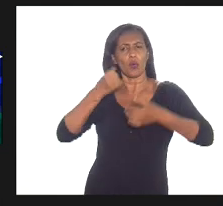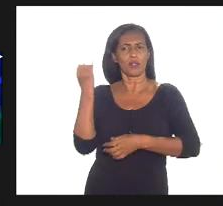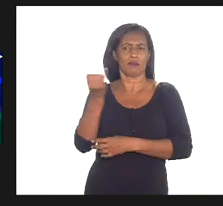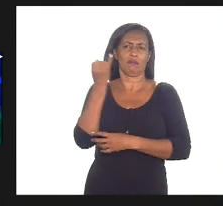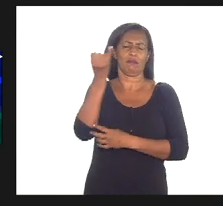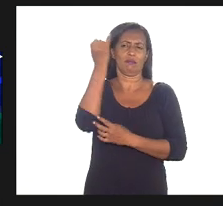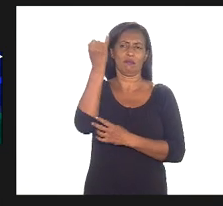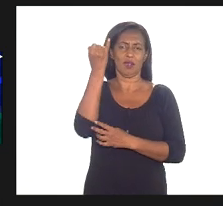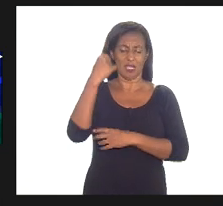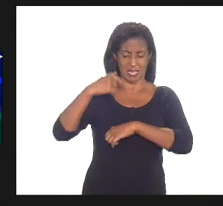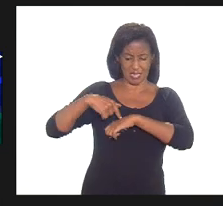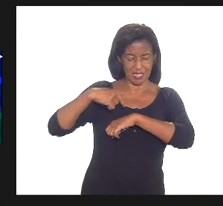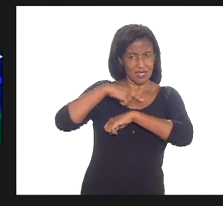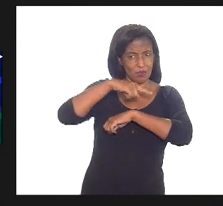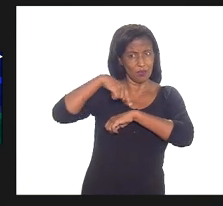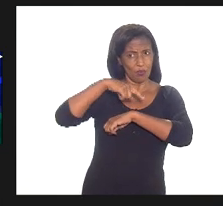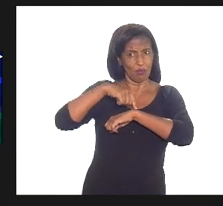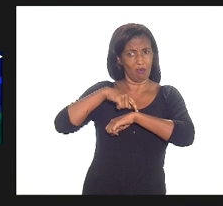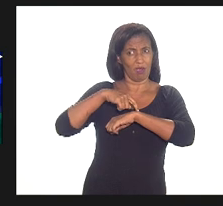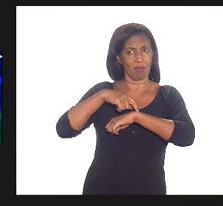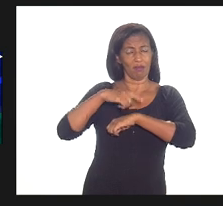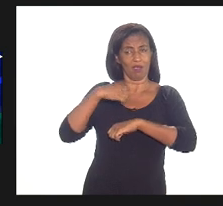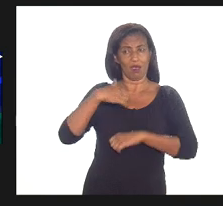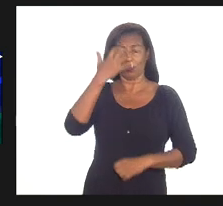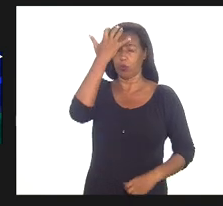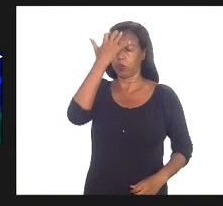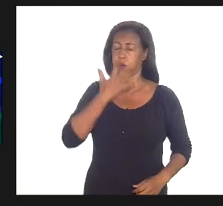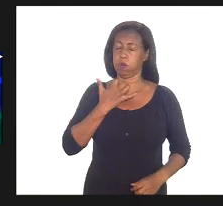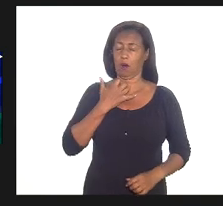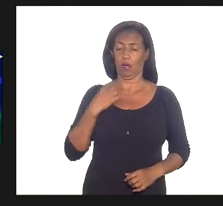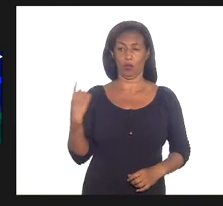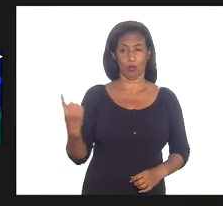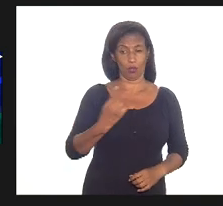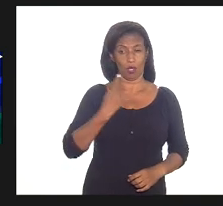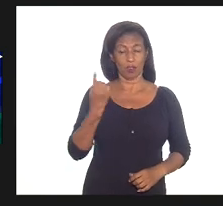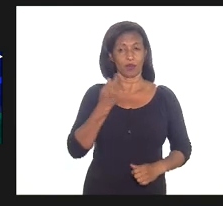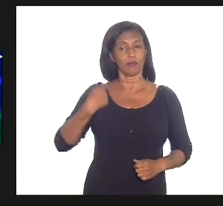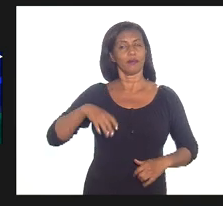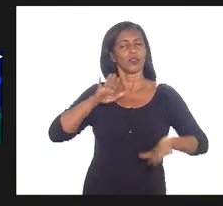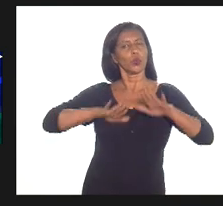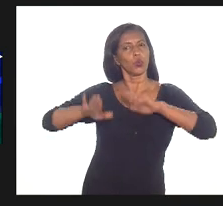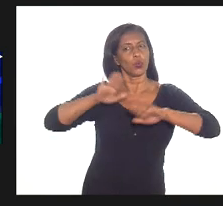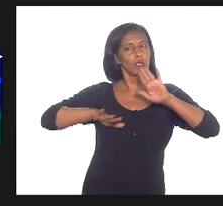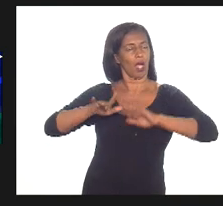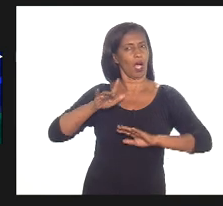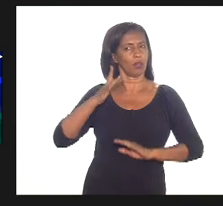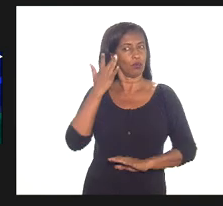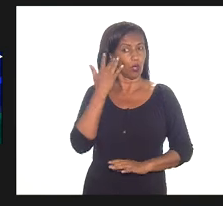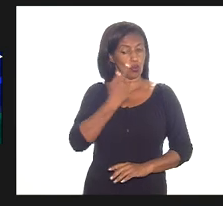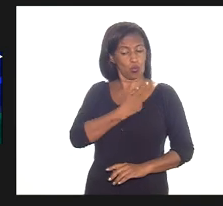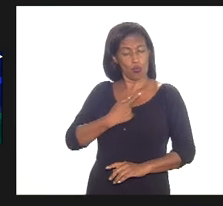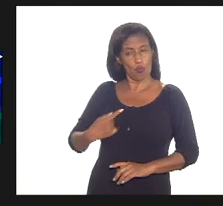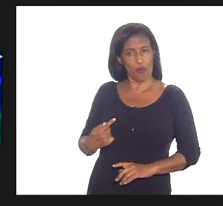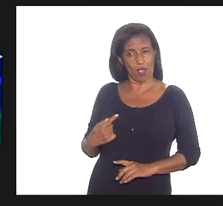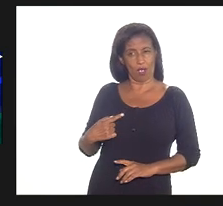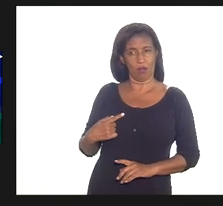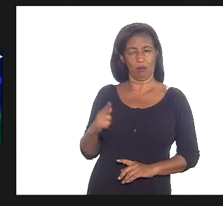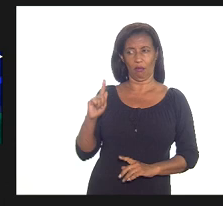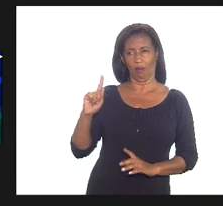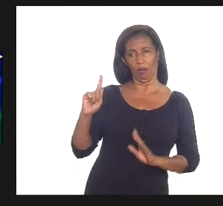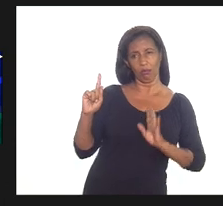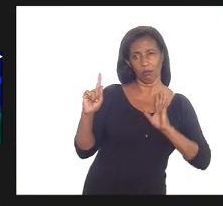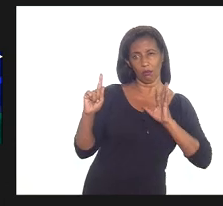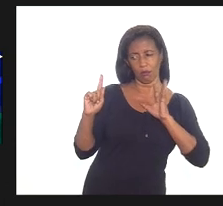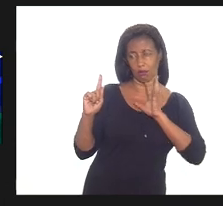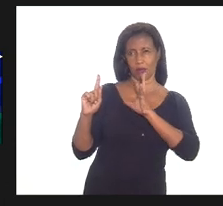fechando é um momento grave eu acho que nós vamos ter cautela Eu acho que o governador se está tentando de alguma forma